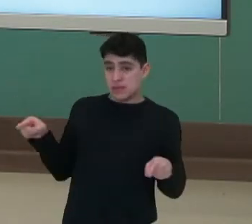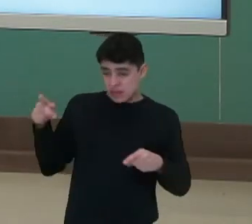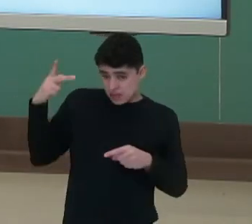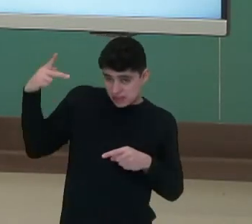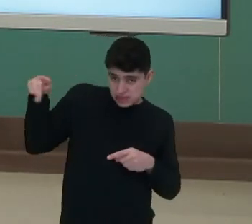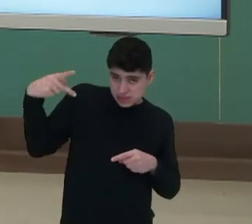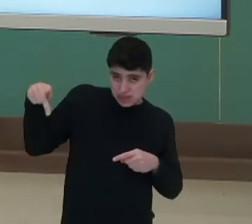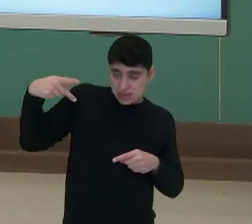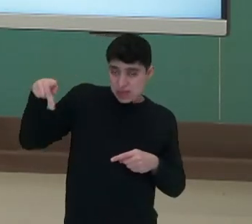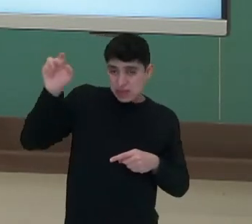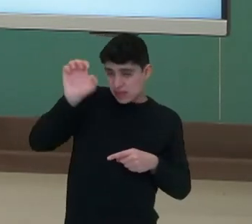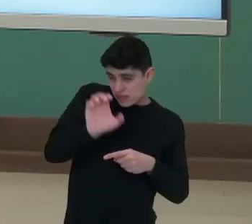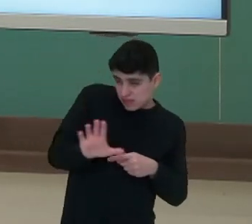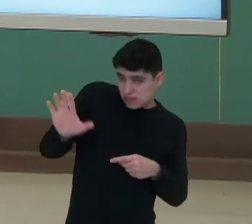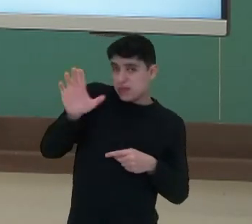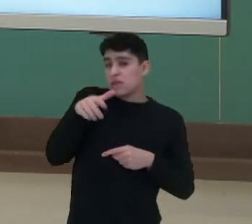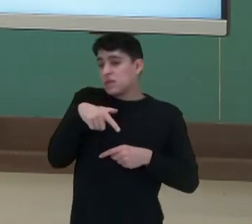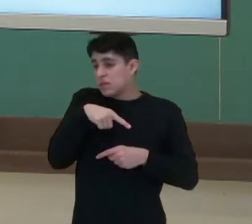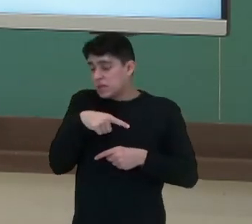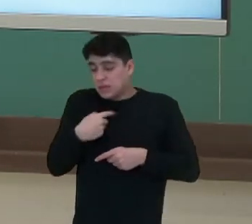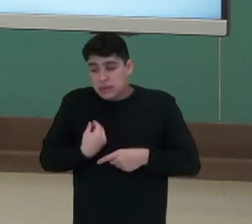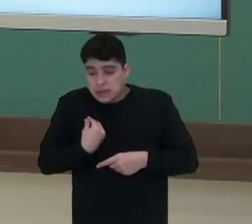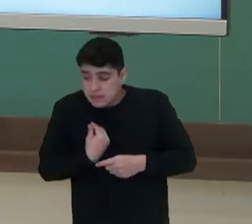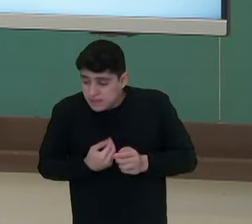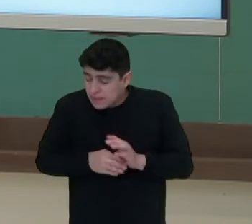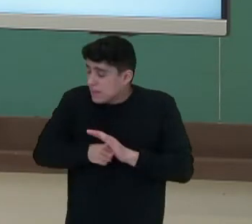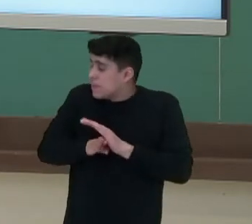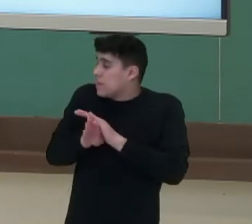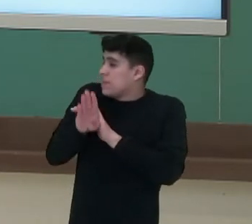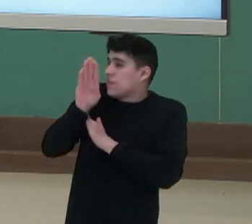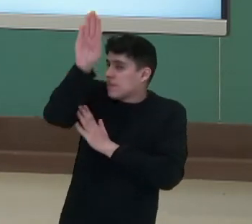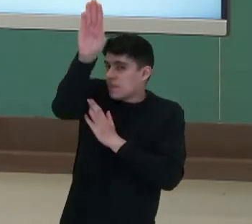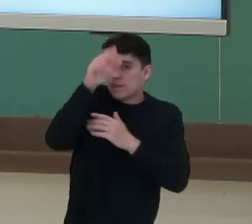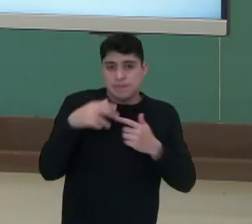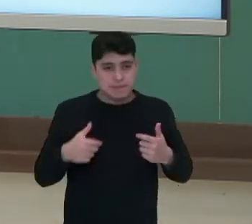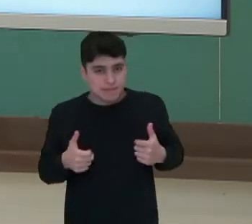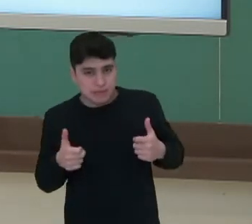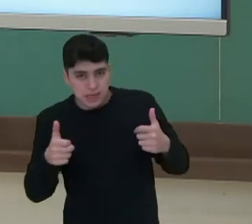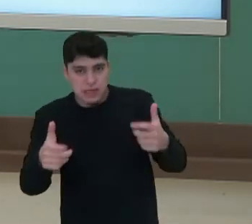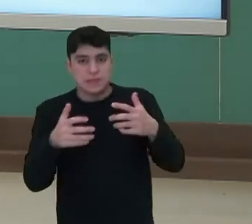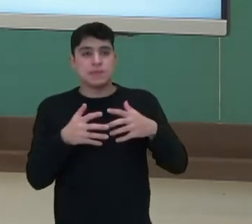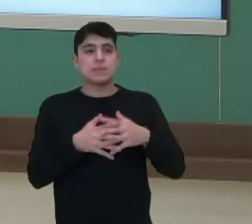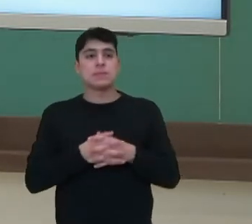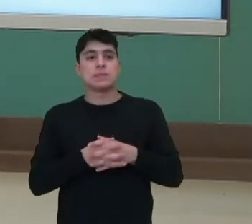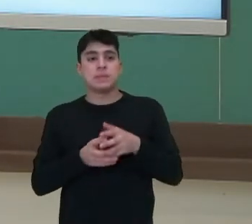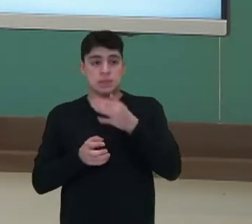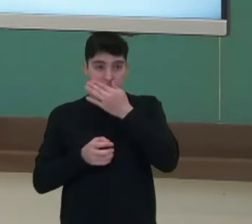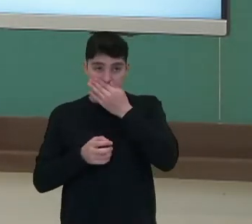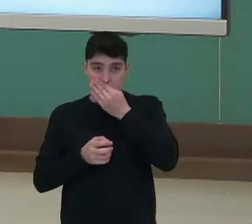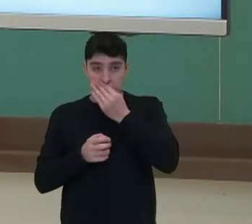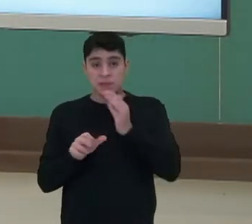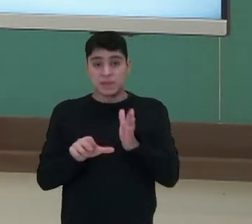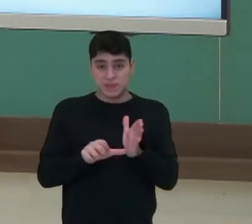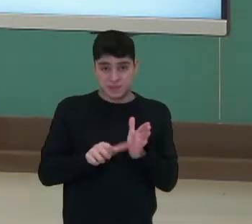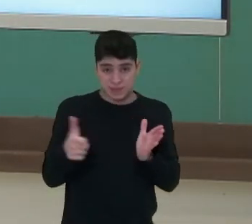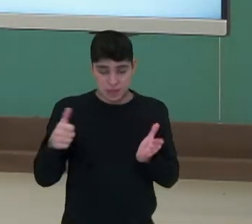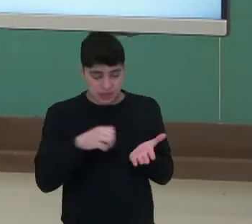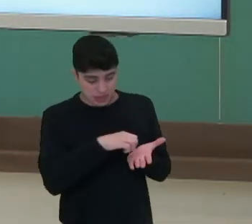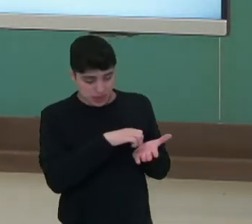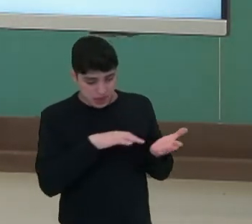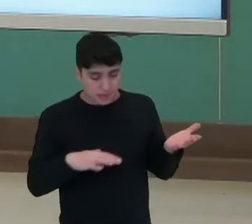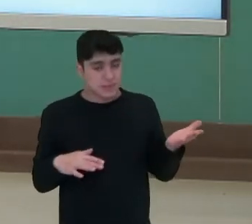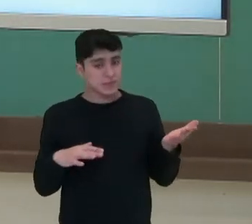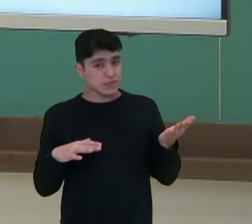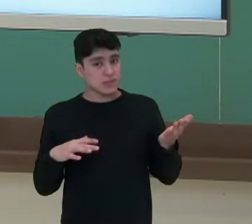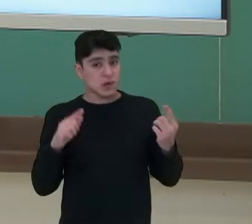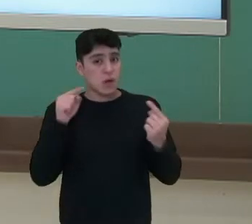né? De desenvolvimento humano, ok? Muito bem. Vamos para a nossa, então, primeira atividade, baseada em tudo aquilo que você viu